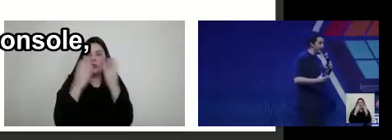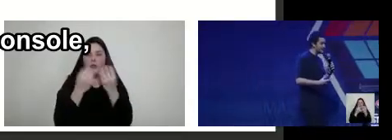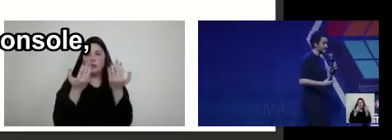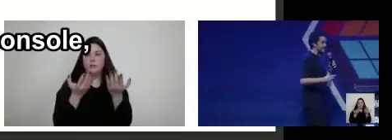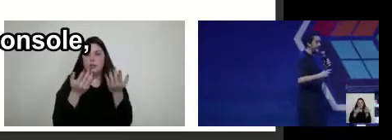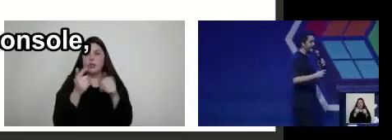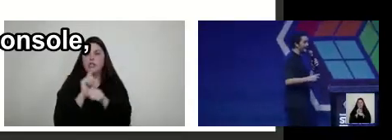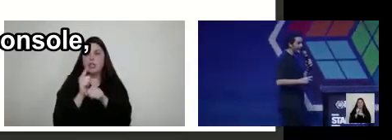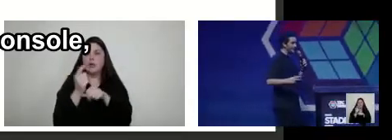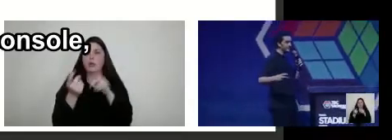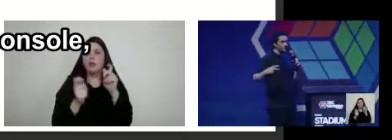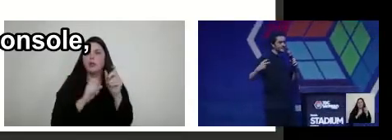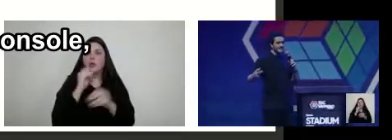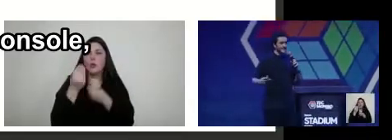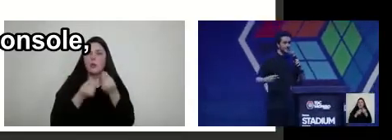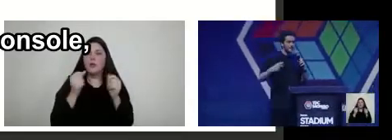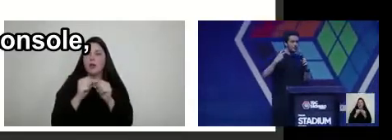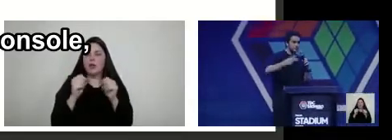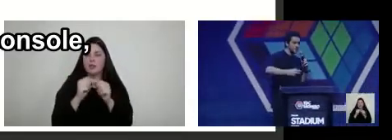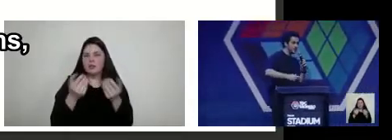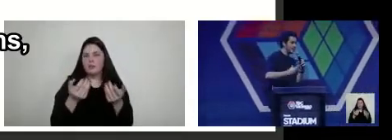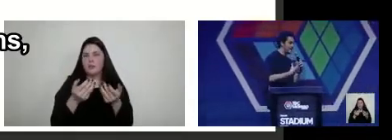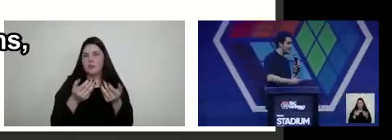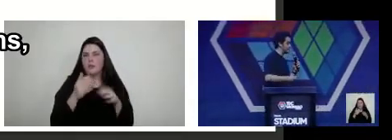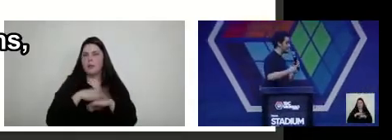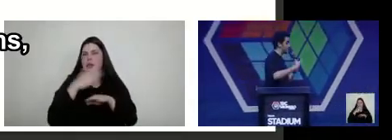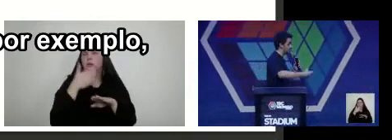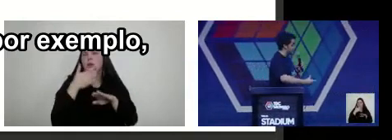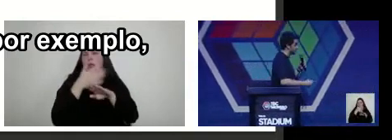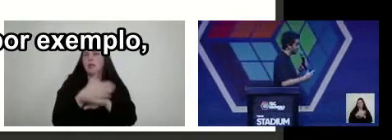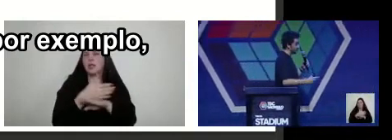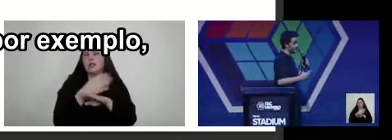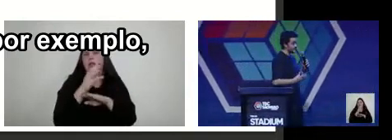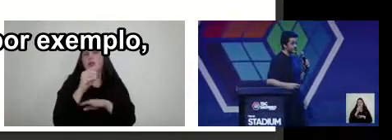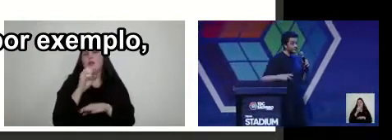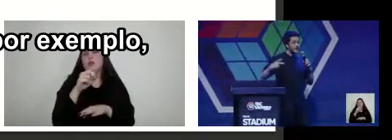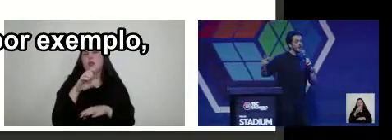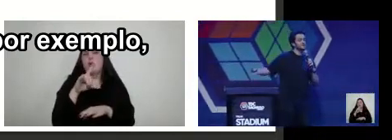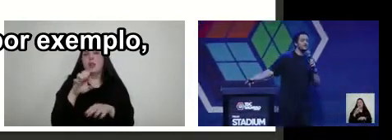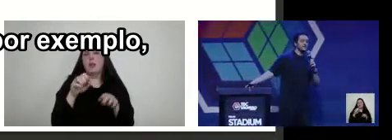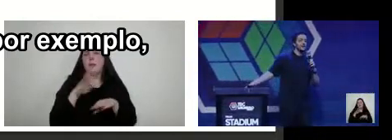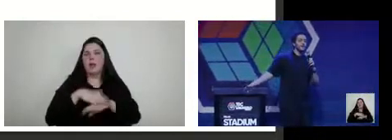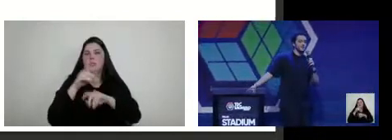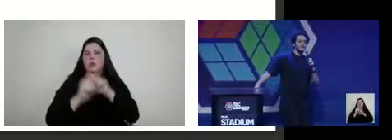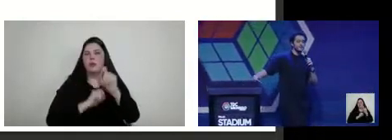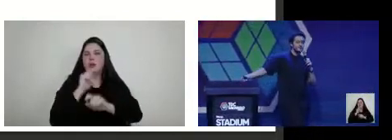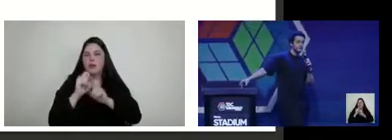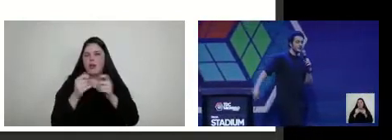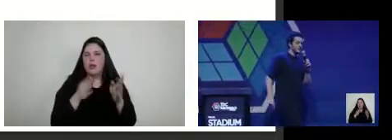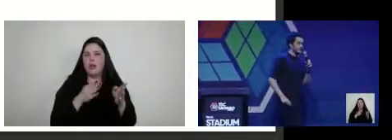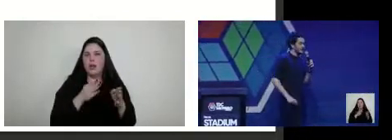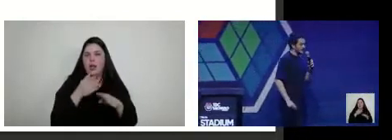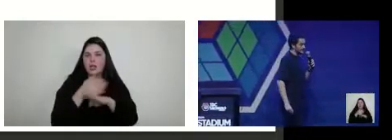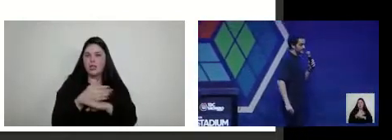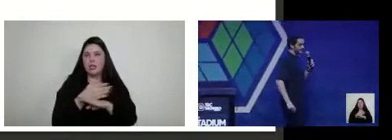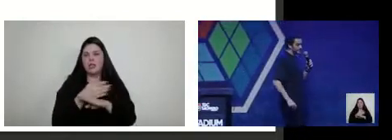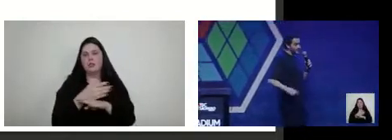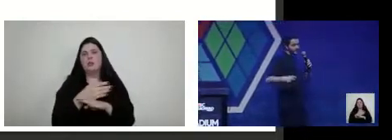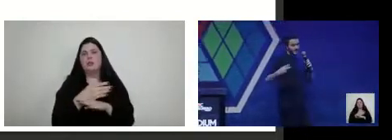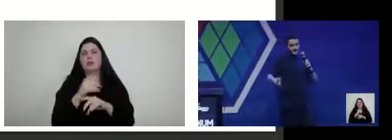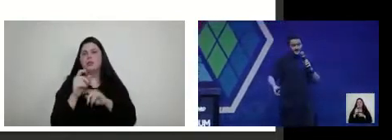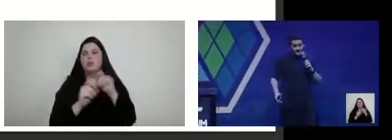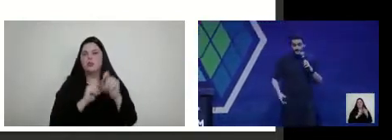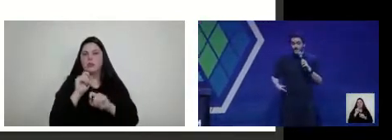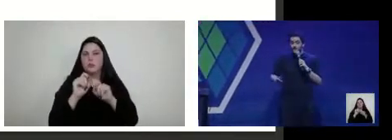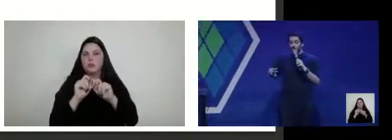ela passa além do acesso à console, além do acesso ao Teams, além do acesso ao ServiceNow, por exemplo,